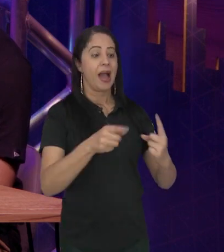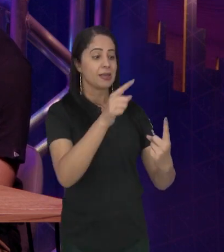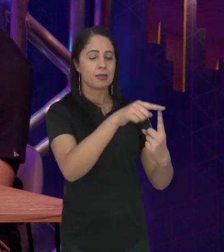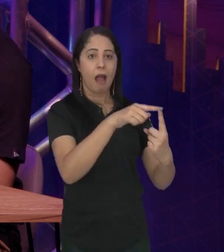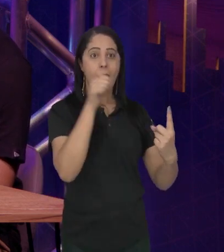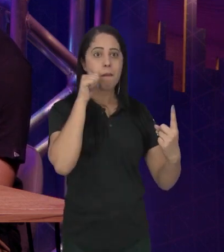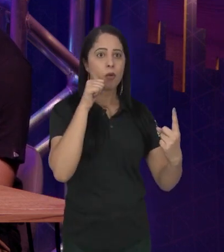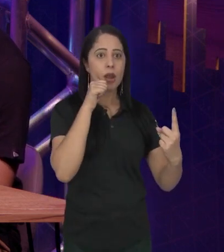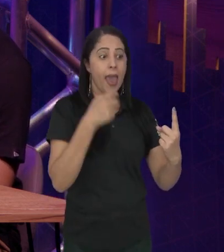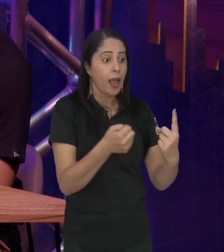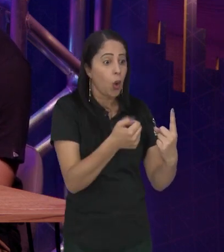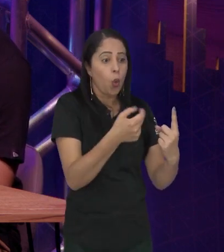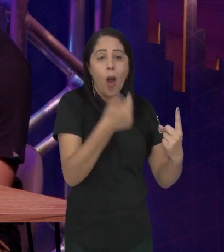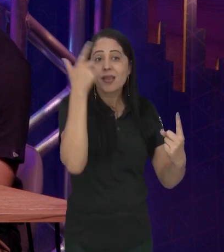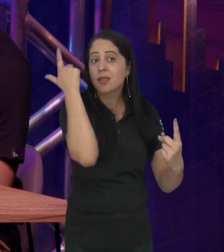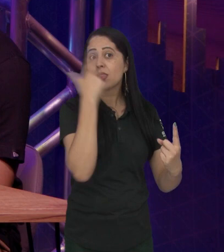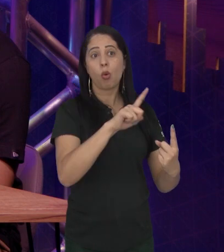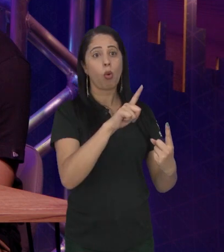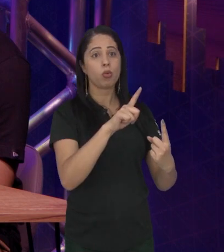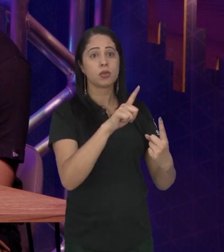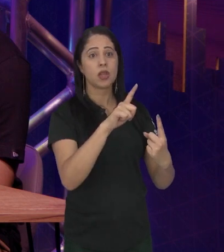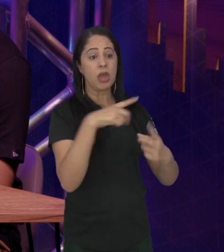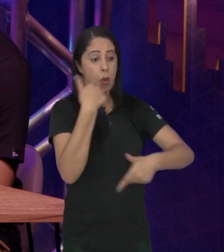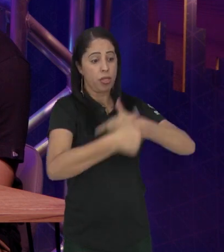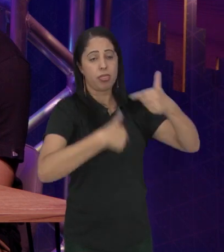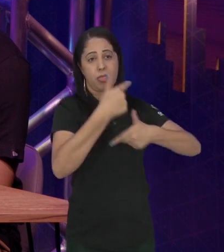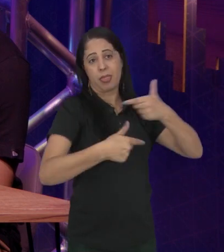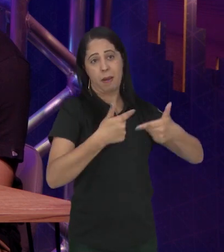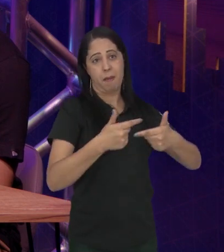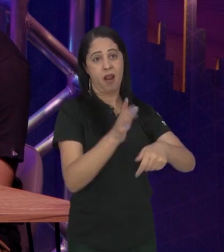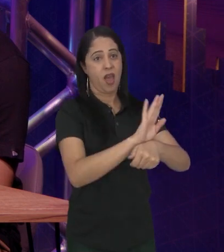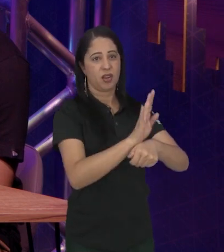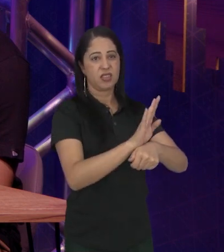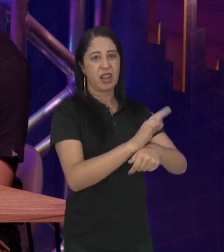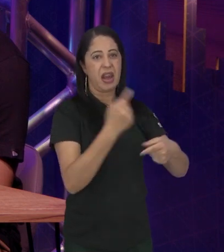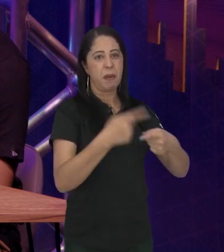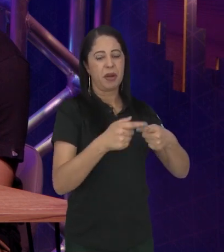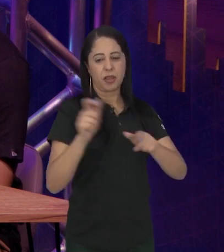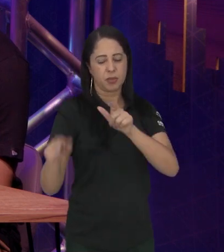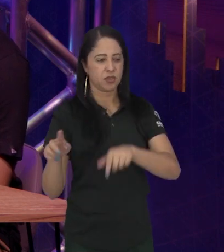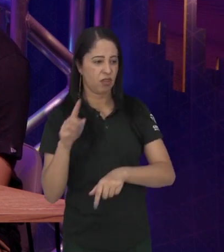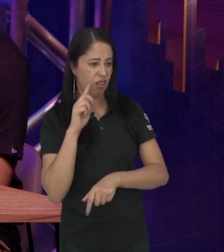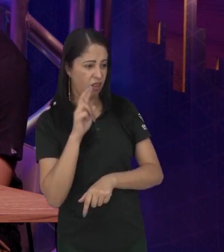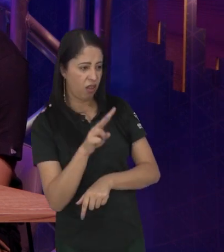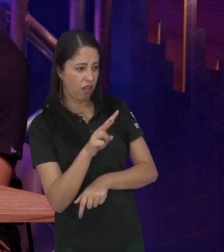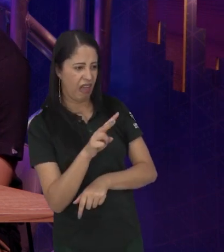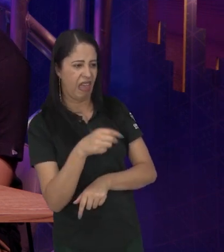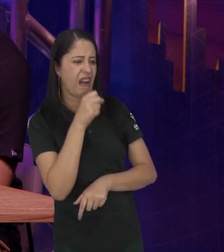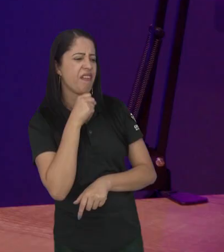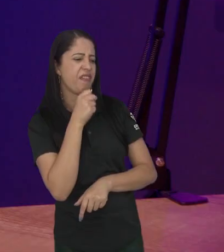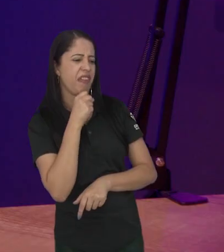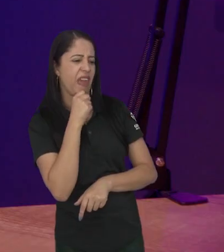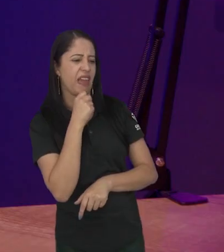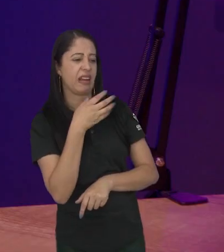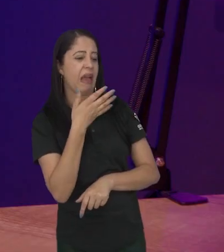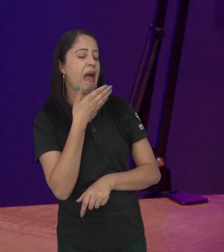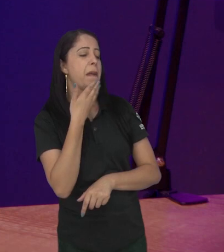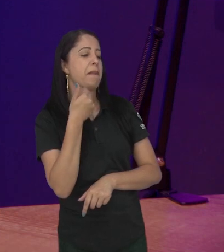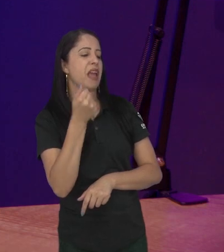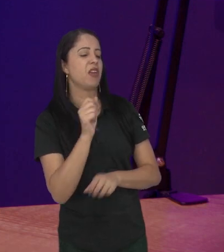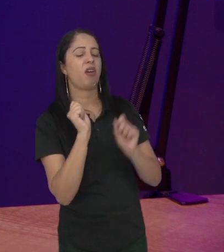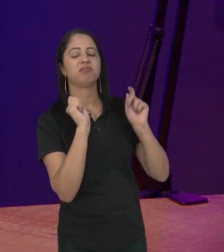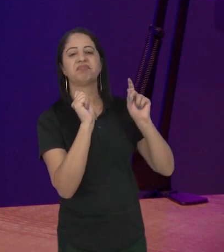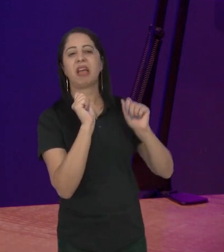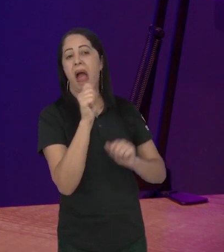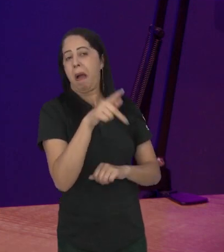não entrou nesse filme. Porque a galera tava falando que ela tava muito velha pra esse papel e que era melhor ela